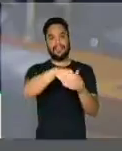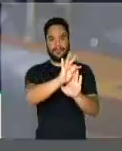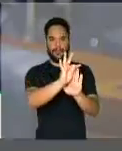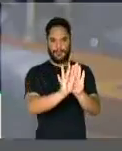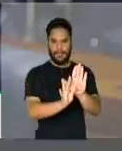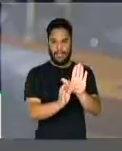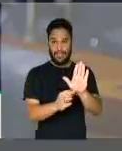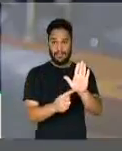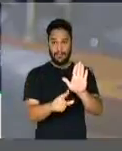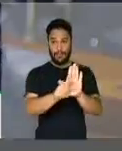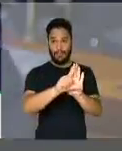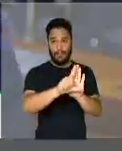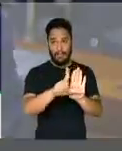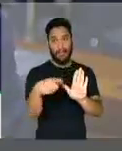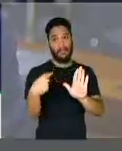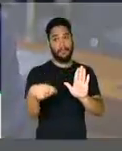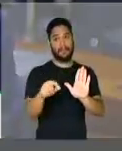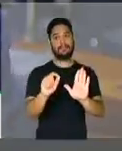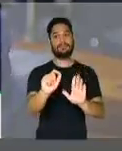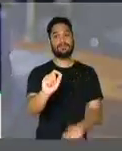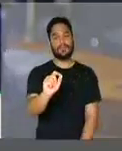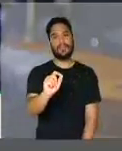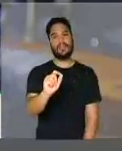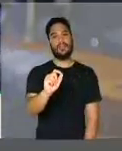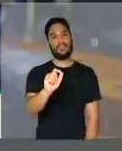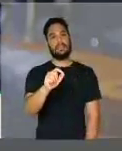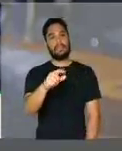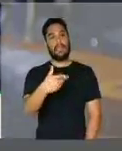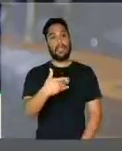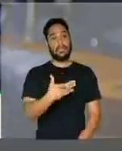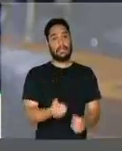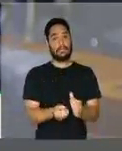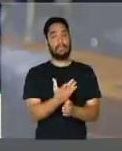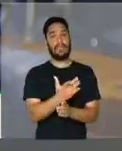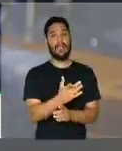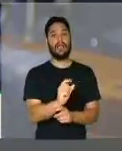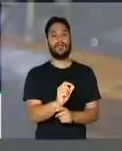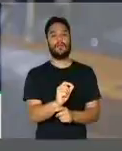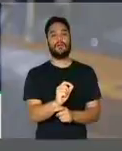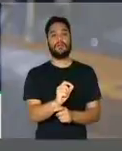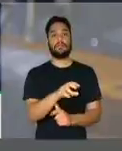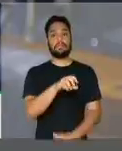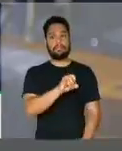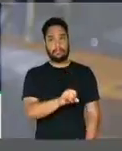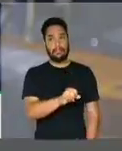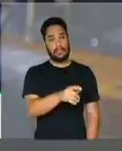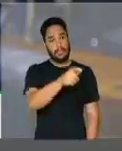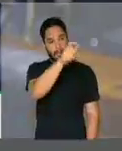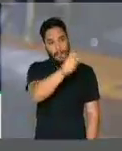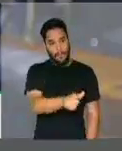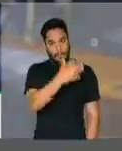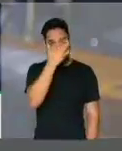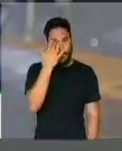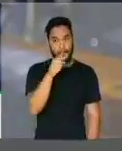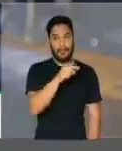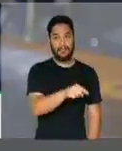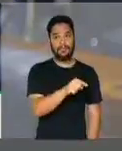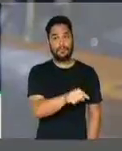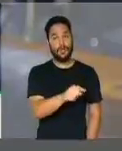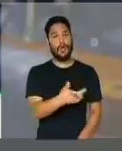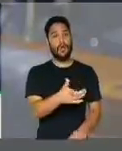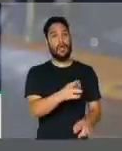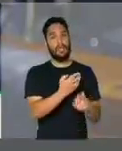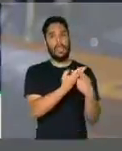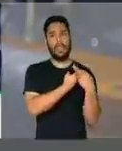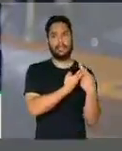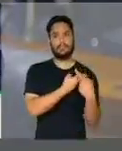um equilíbrio que responsabilize criminalmente os agentes públicos que são